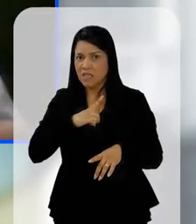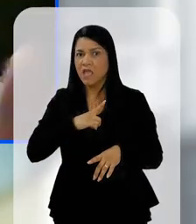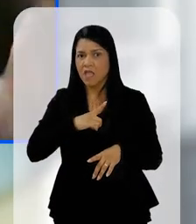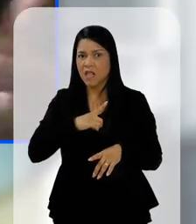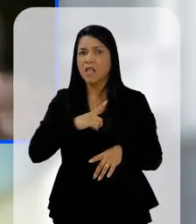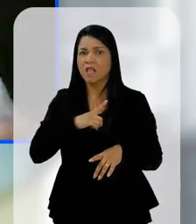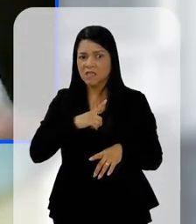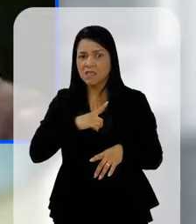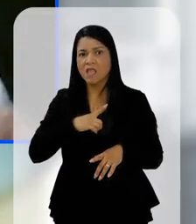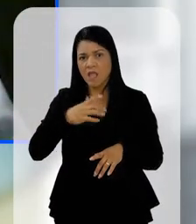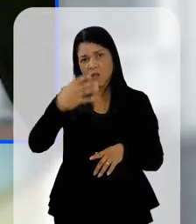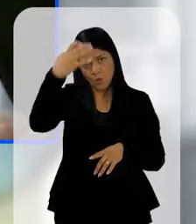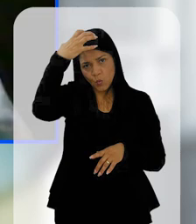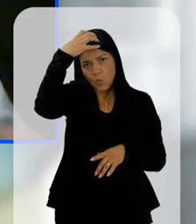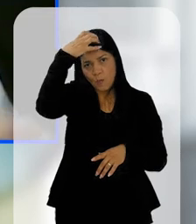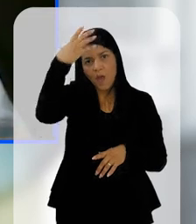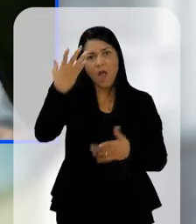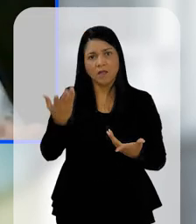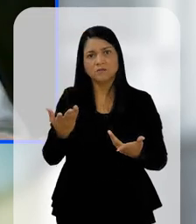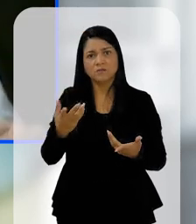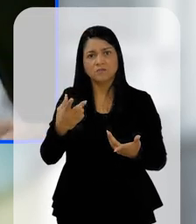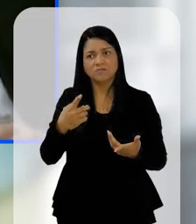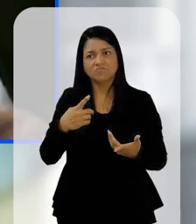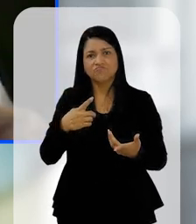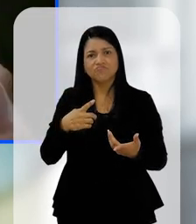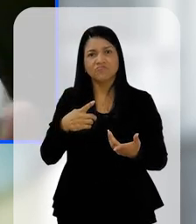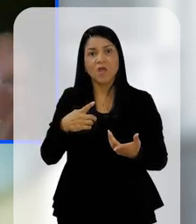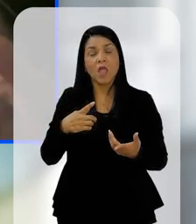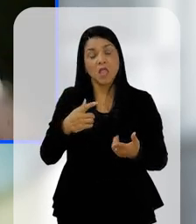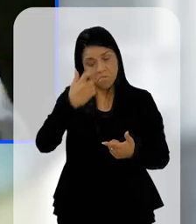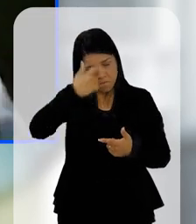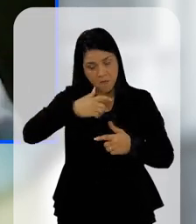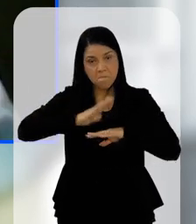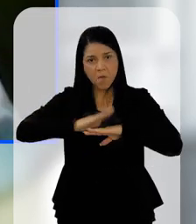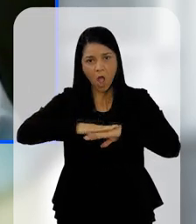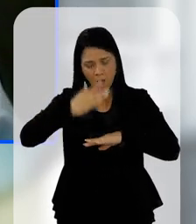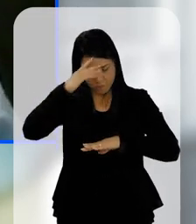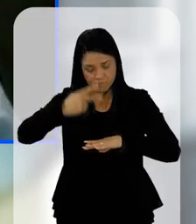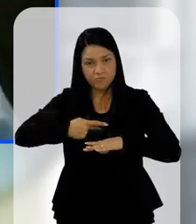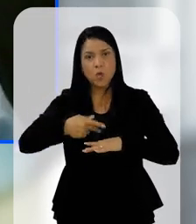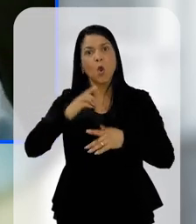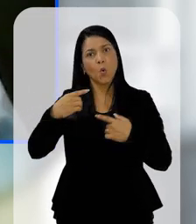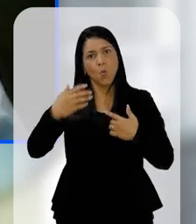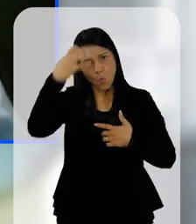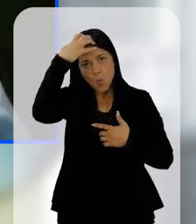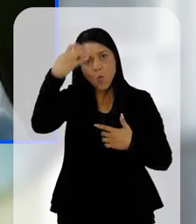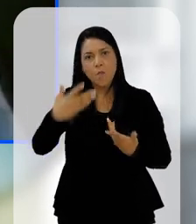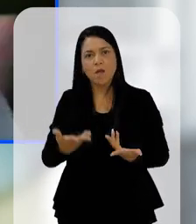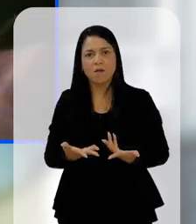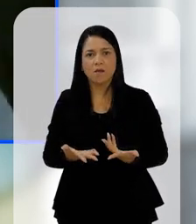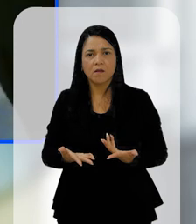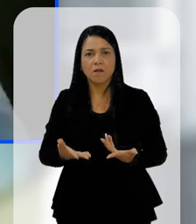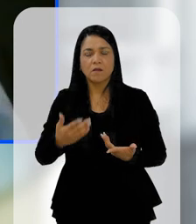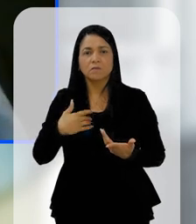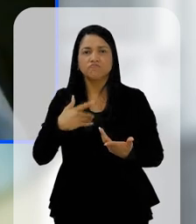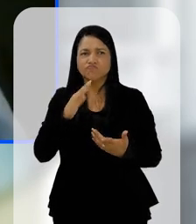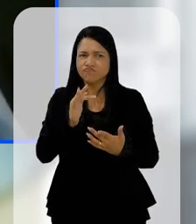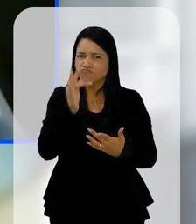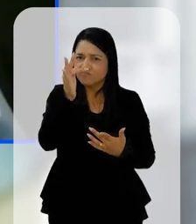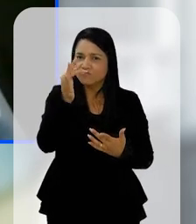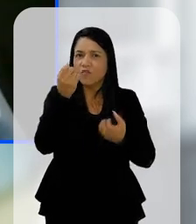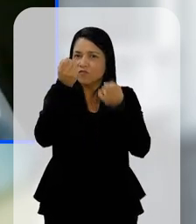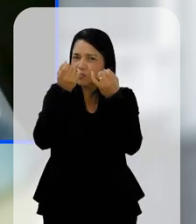culpados, né? Quem diz que não é hora de apontar os dedos para os culpados, geralmente são os culpados que falam isso. Eu mais